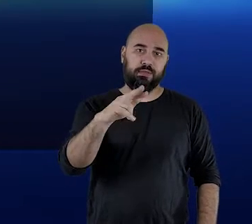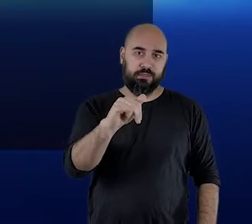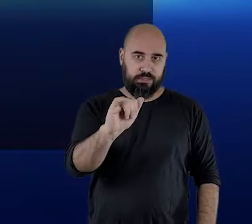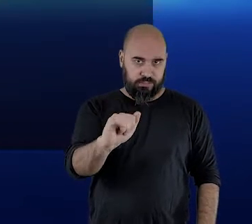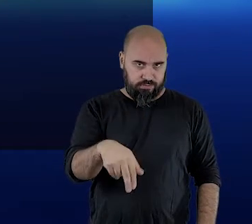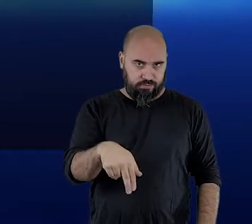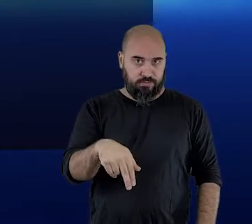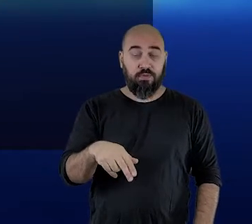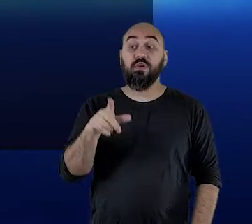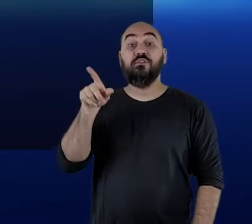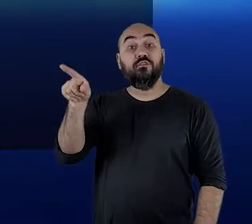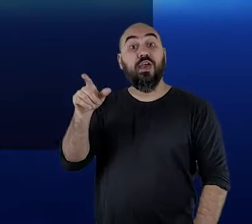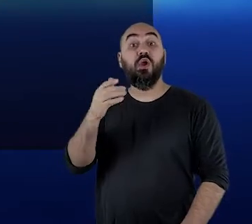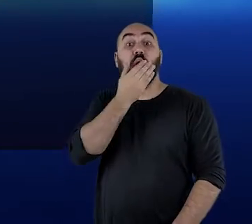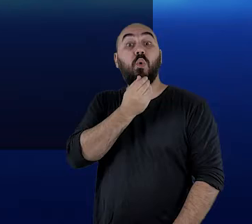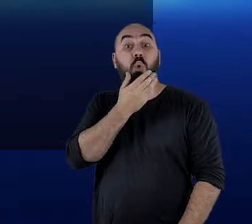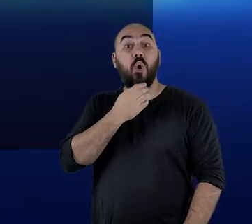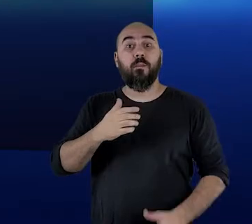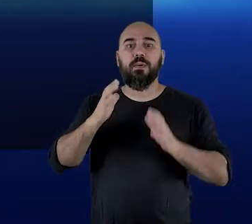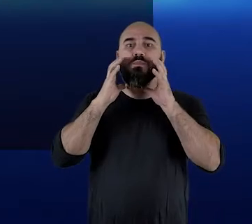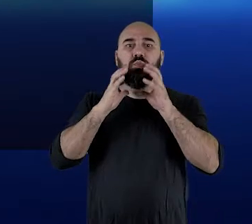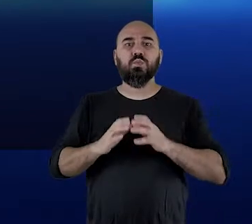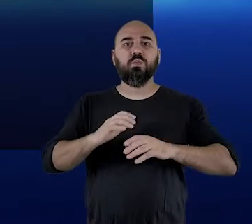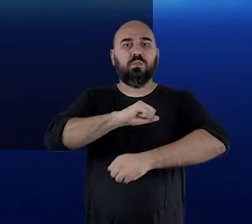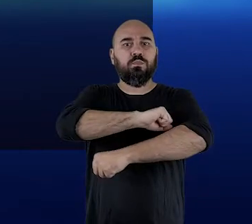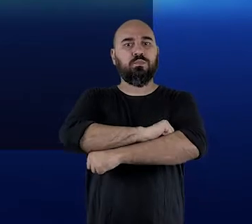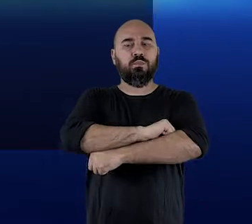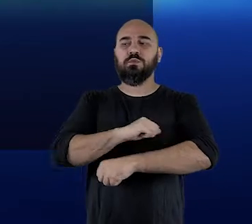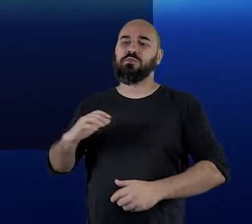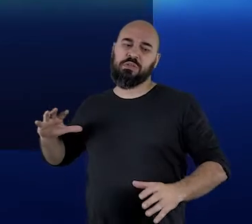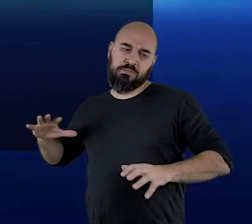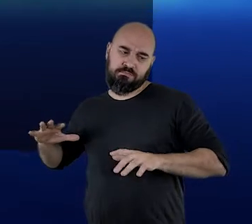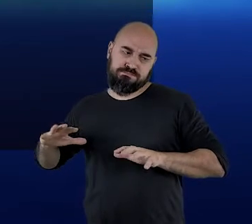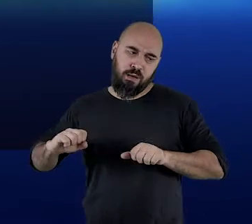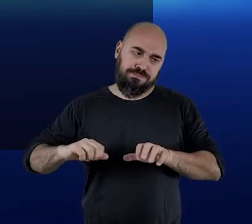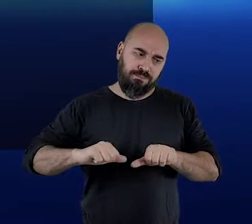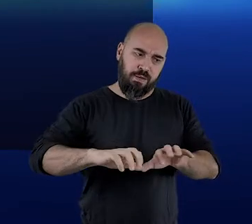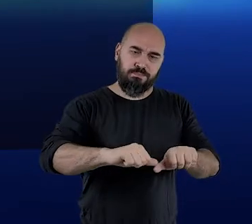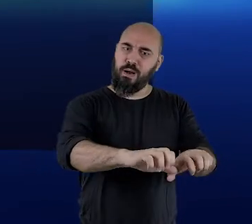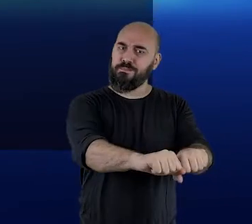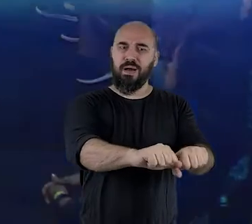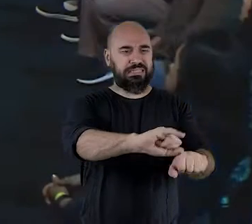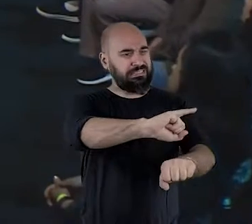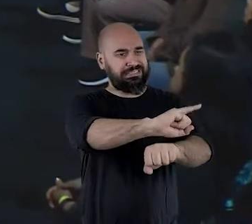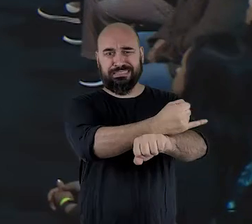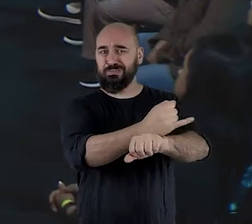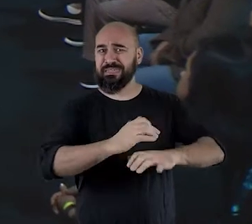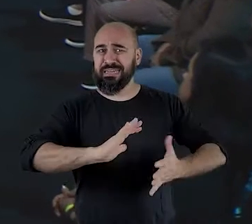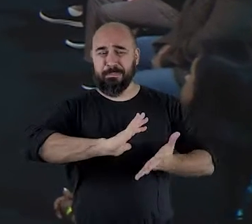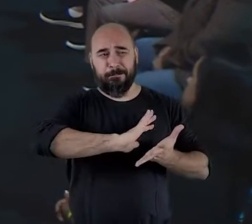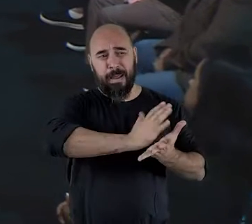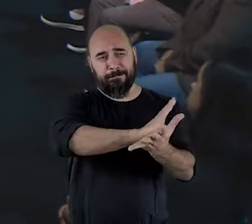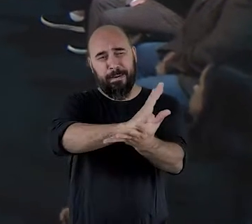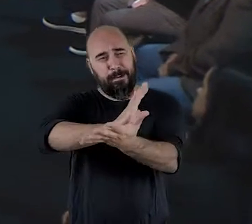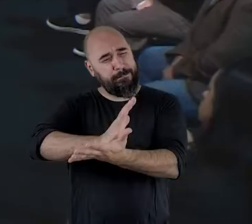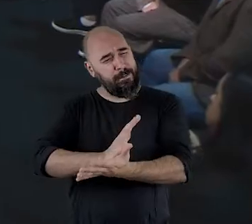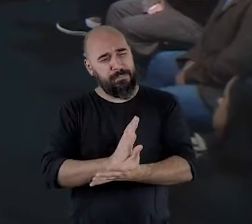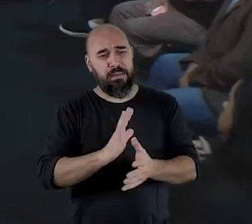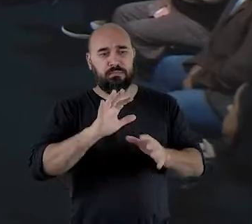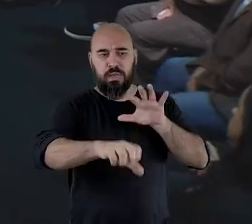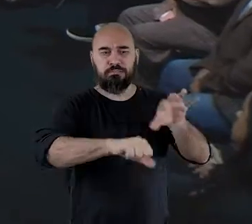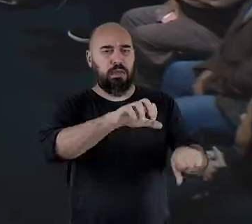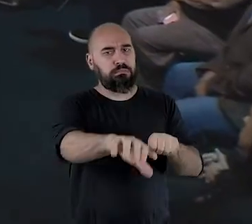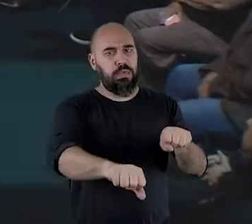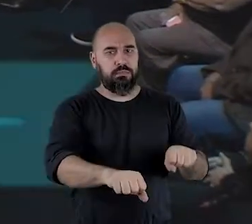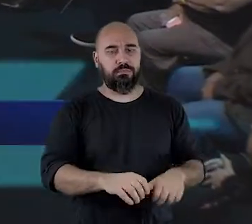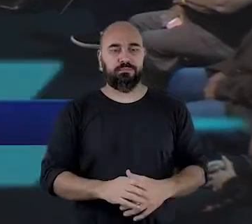Nabucodonosor, rei da Babilônia, a Jerusalém e a sitiou. O livro começa com um